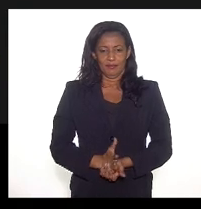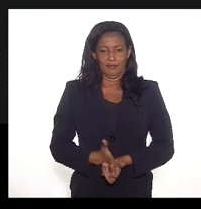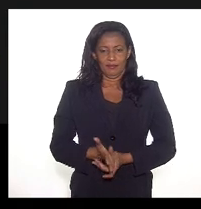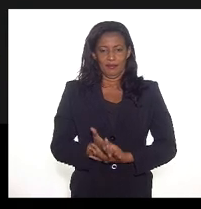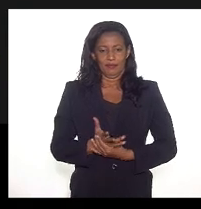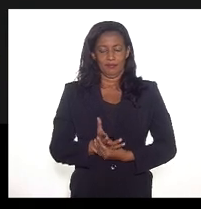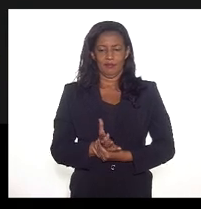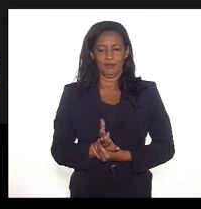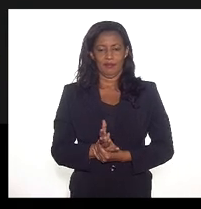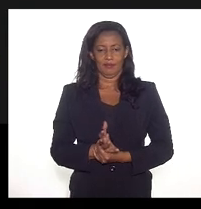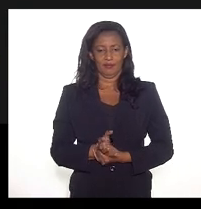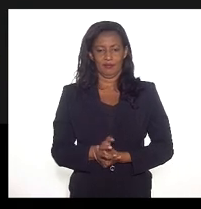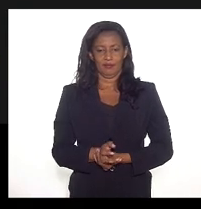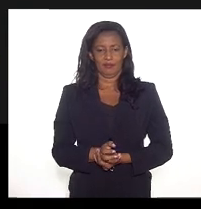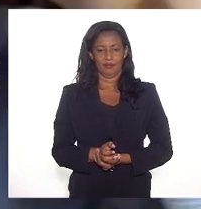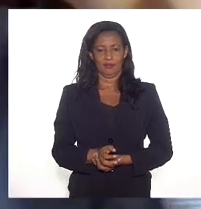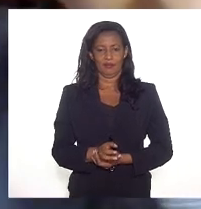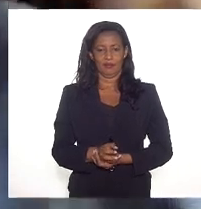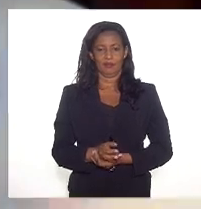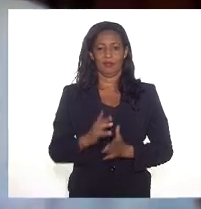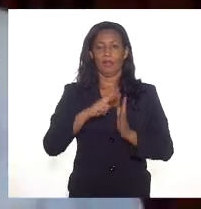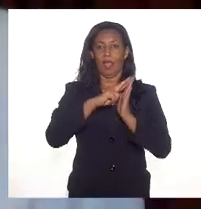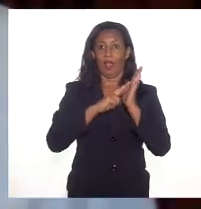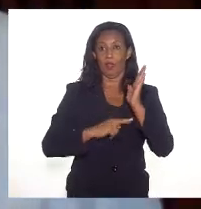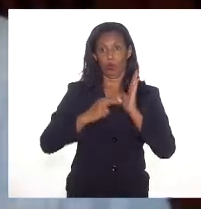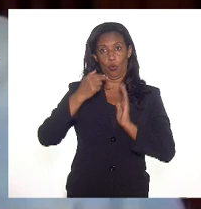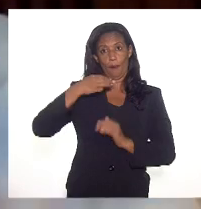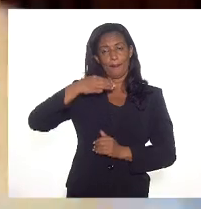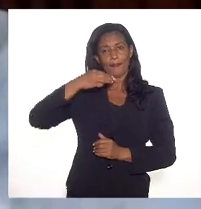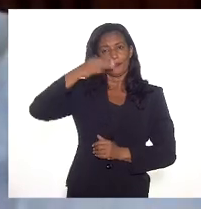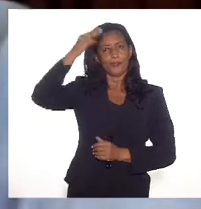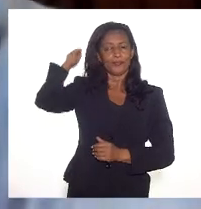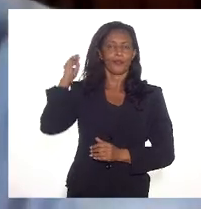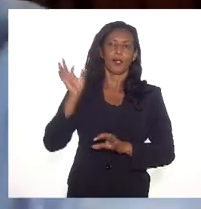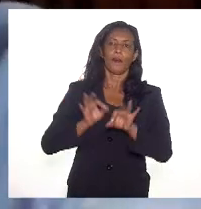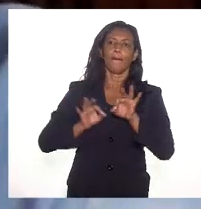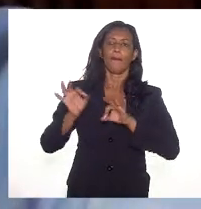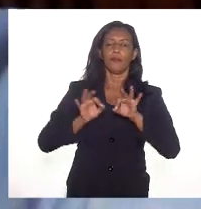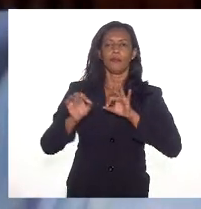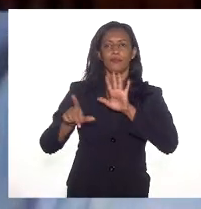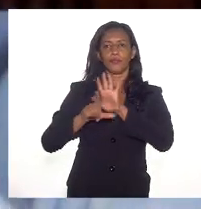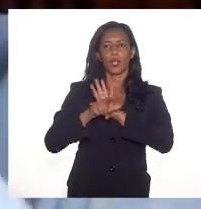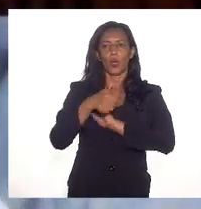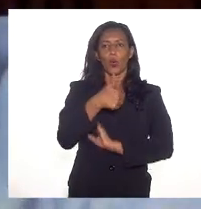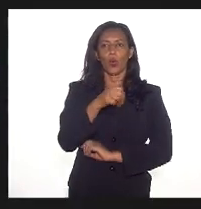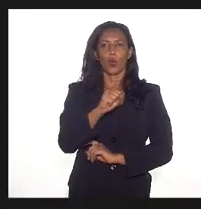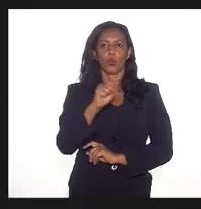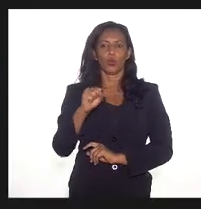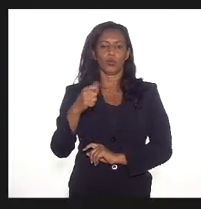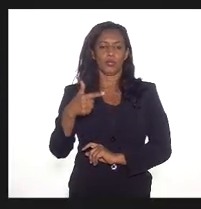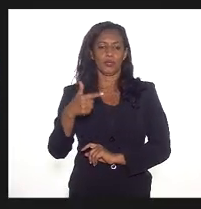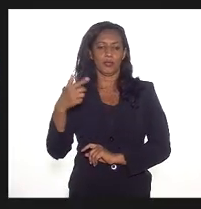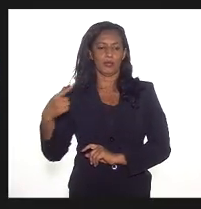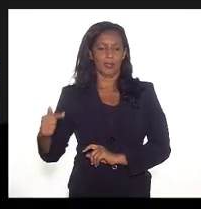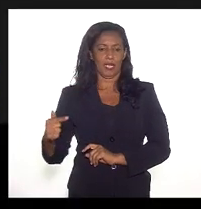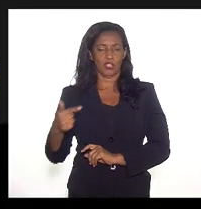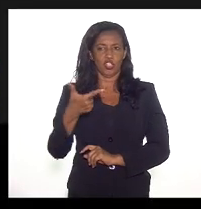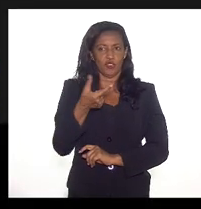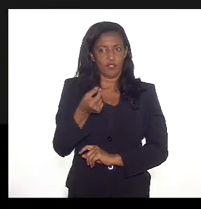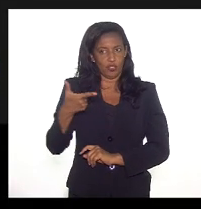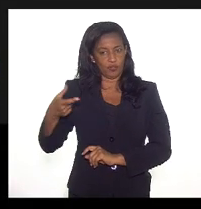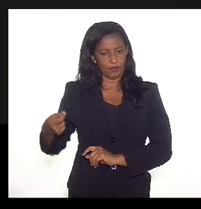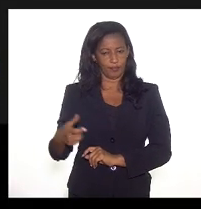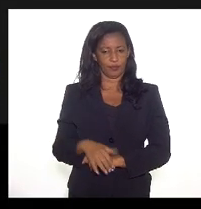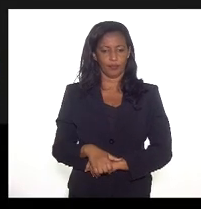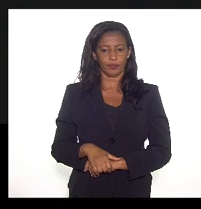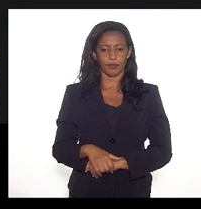Essa nova profissão. Relator, deputado Márcio Pacheco, nono da pauta, projeto de lei 1837 de 2020,